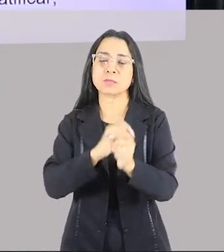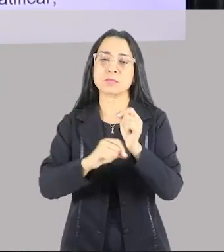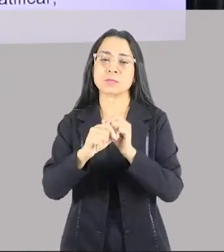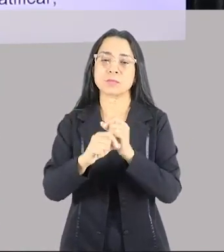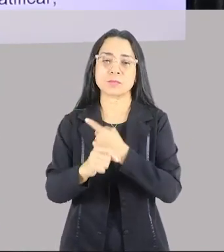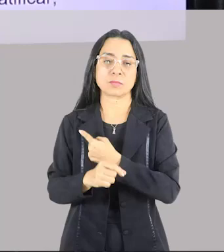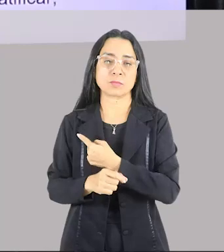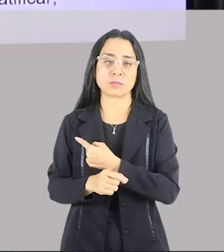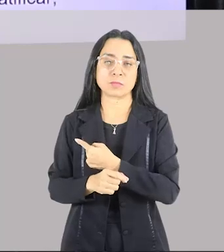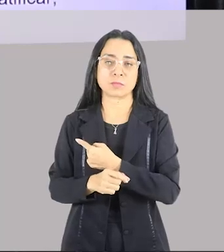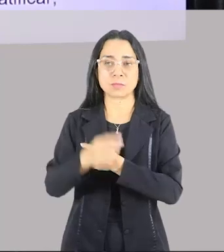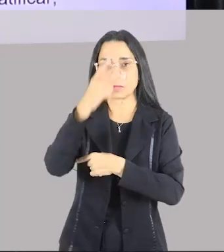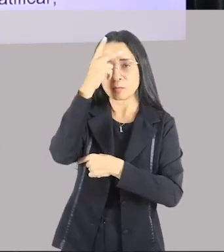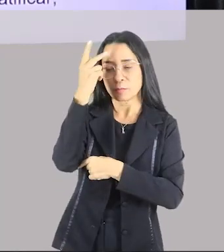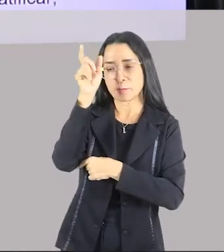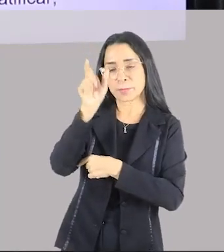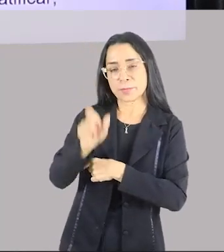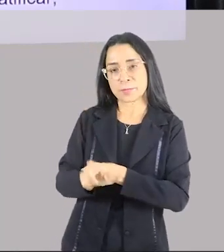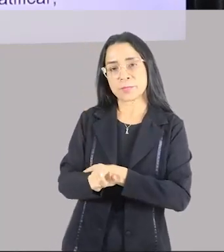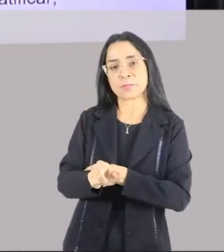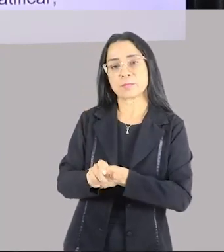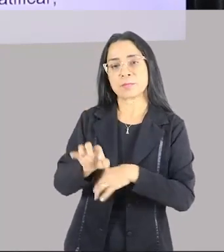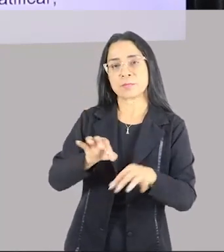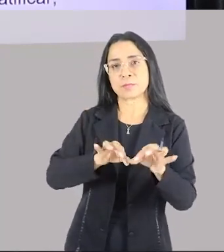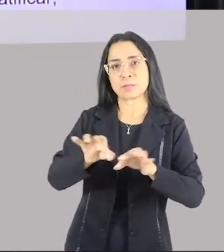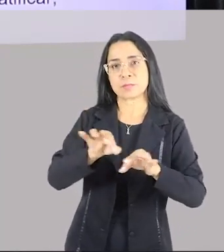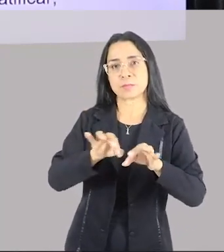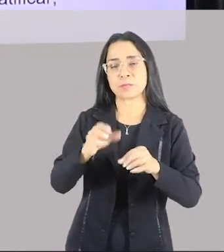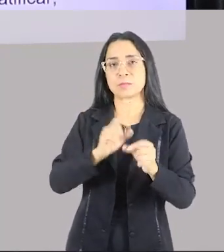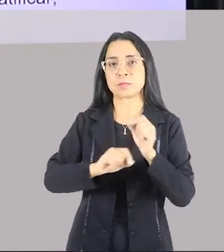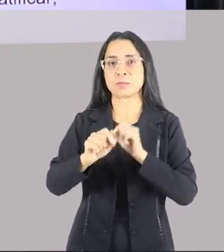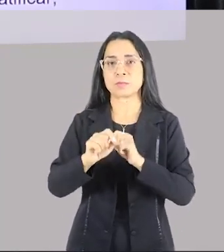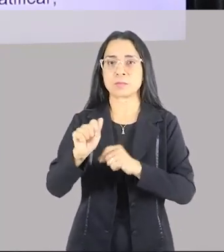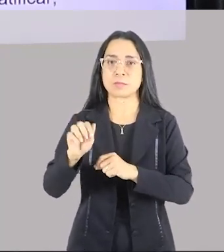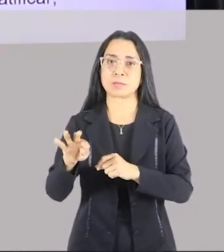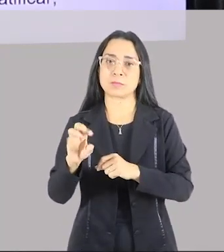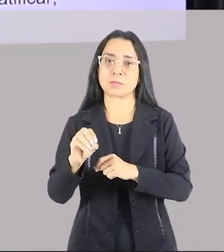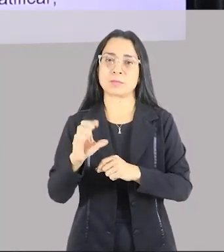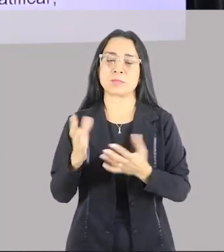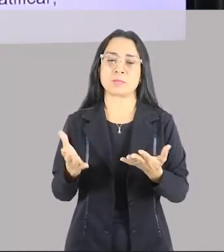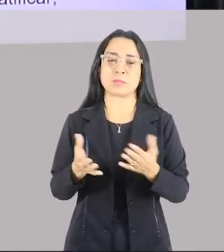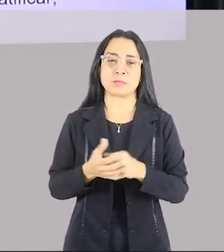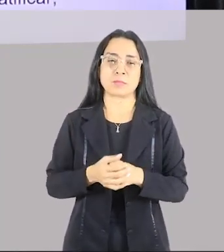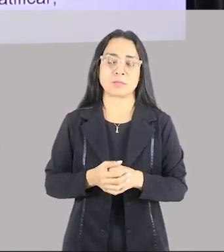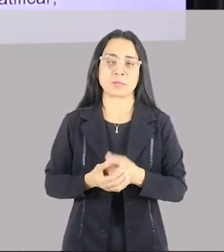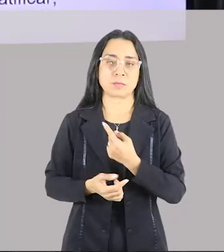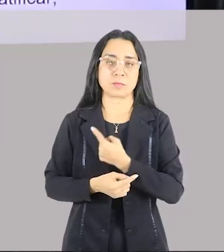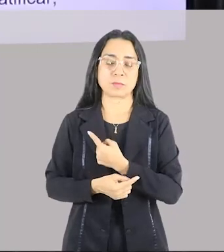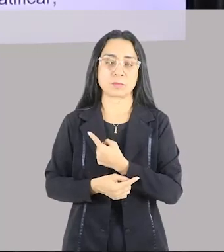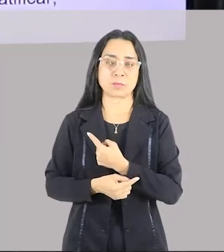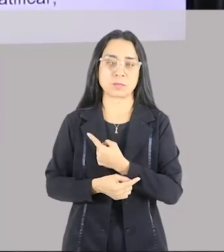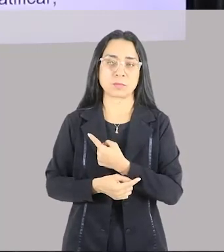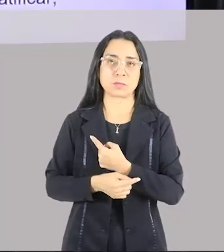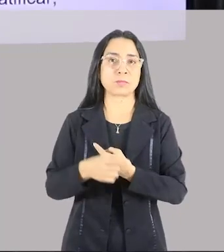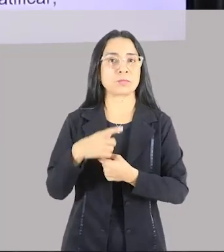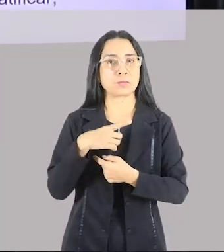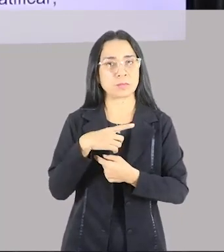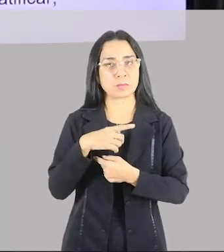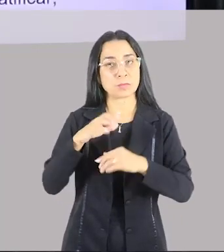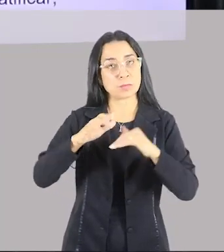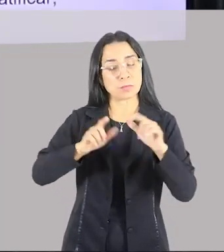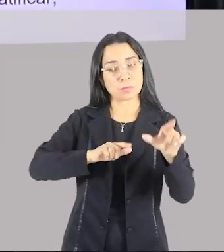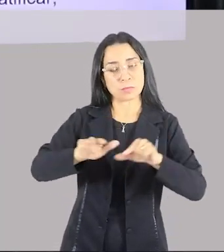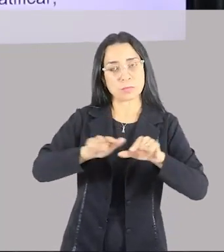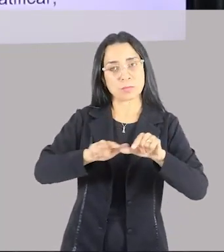editar esse ato. Por exemplo, o agente público, agente político, servidor público, tem a possibilidade